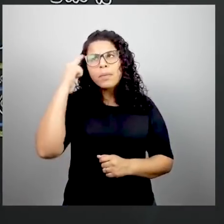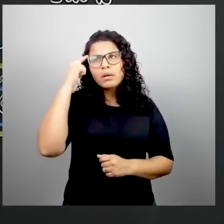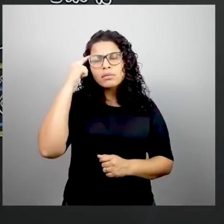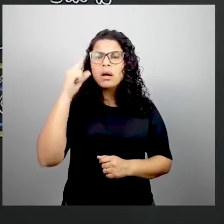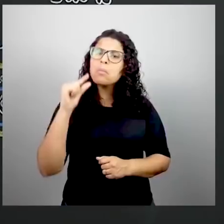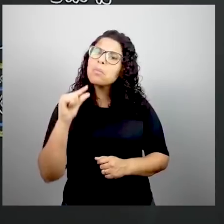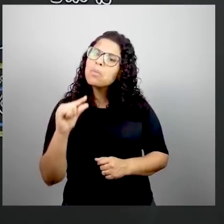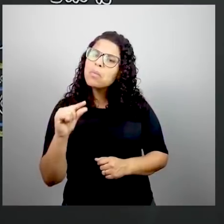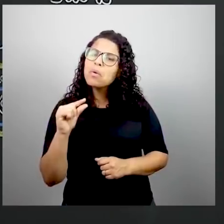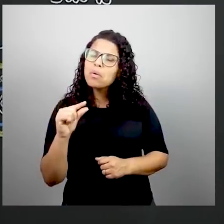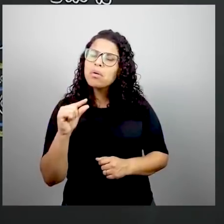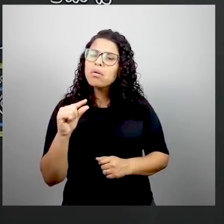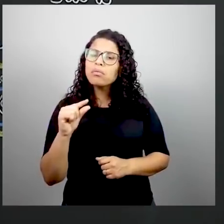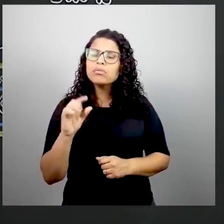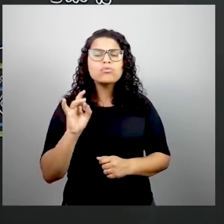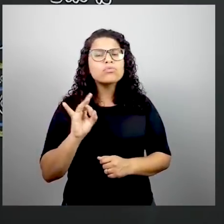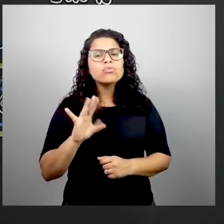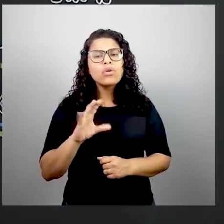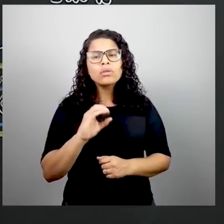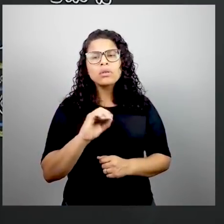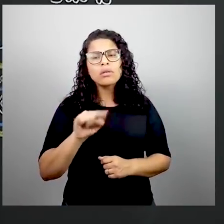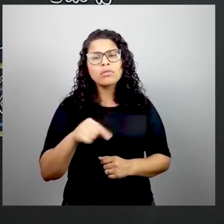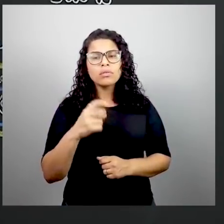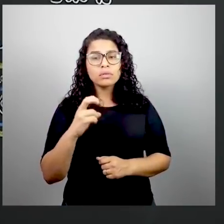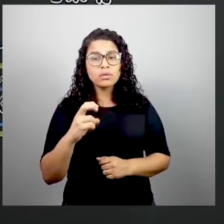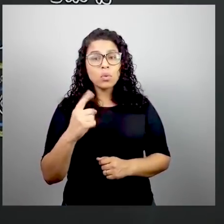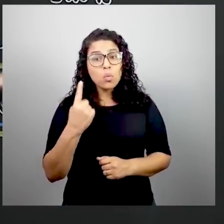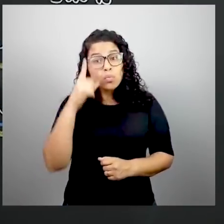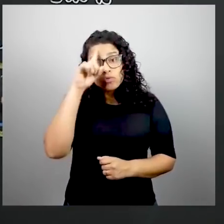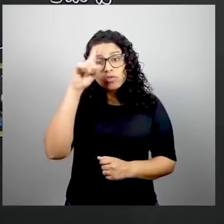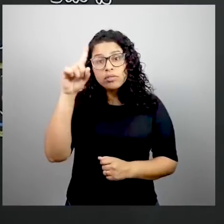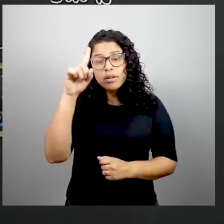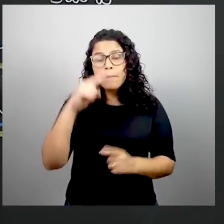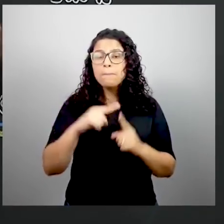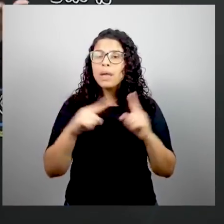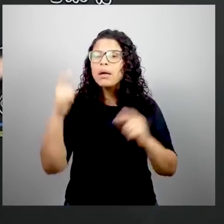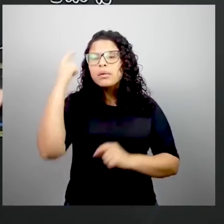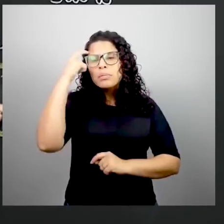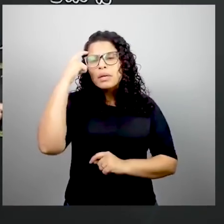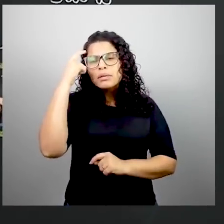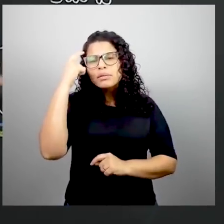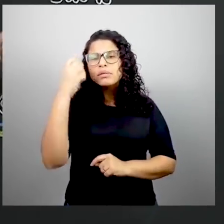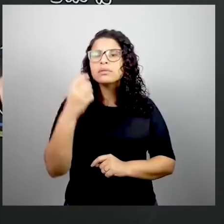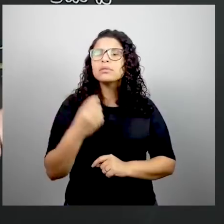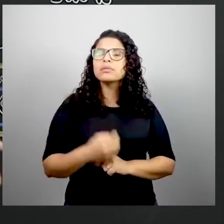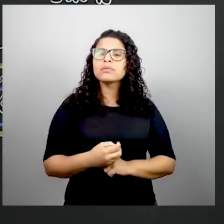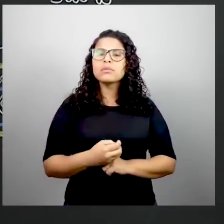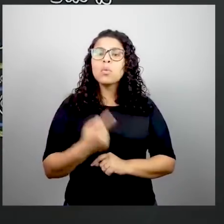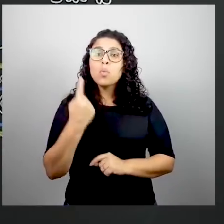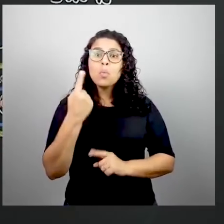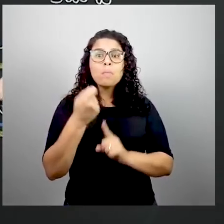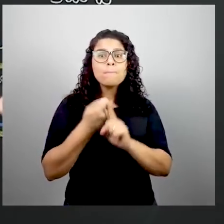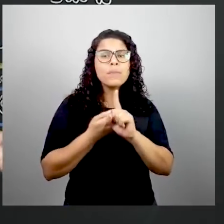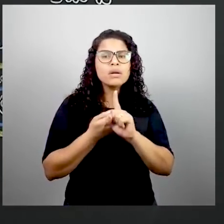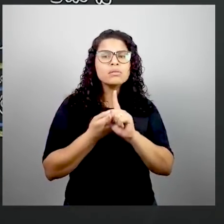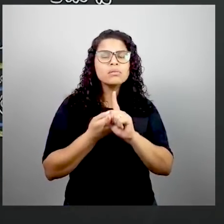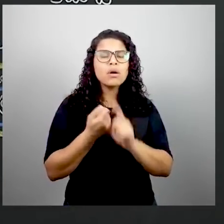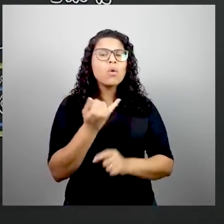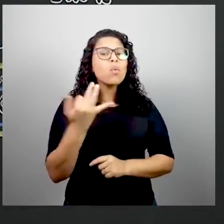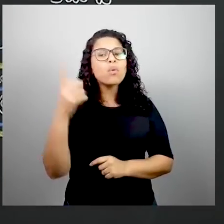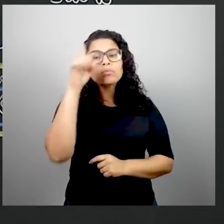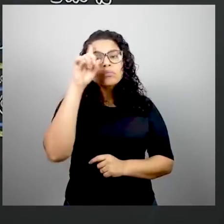é pouquinho. 0,5. Isso num dia. E num mês? Um mês tem quantos dias? 30. Então, eu